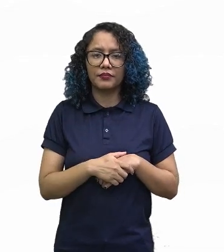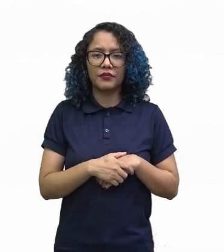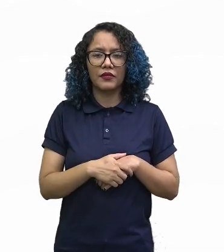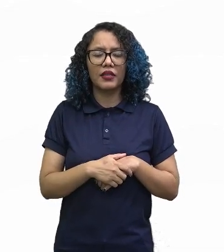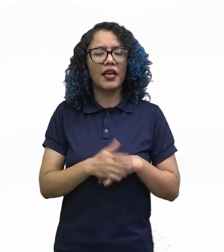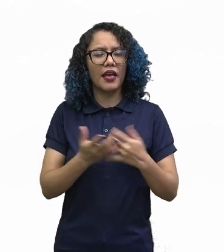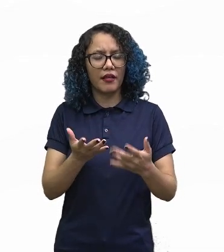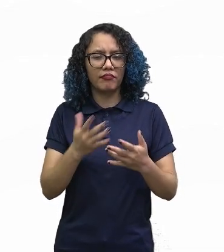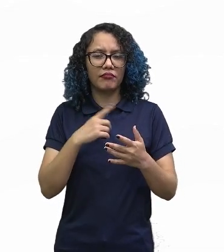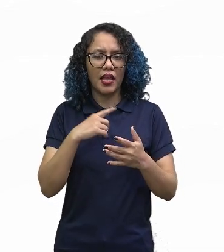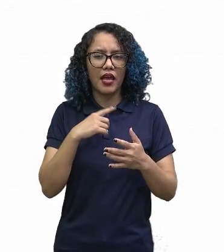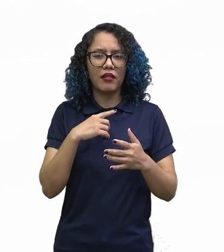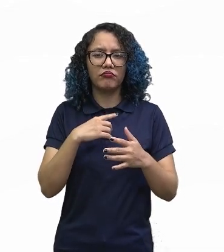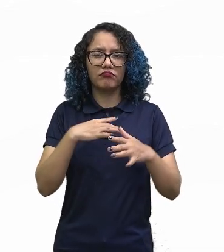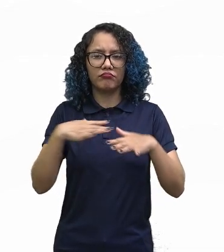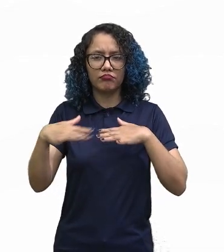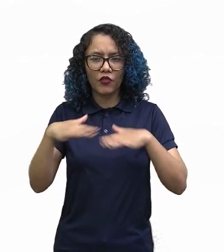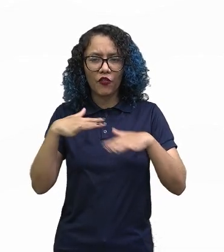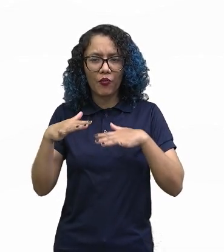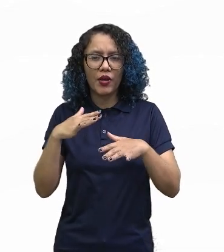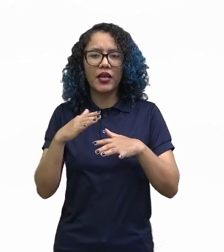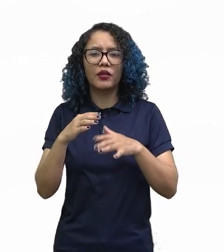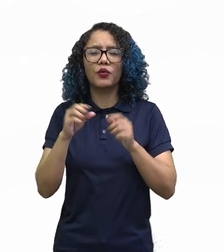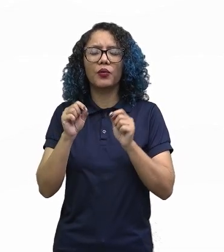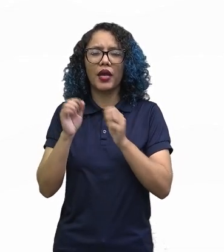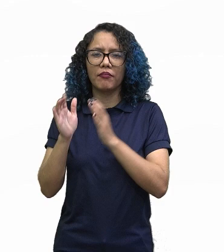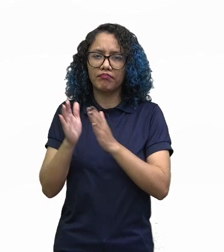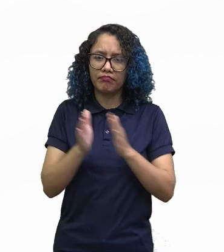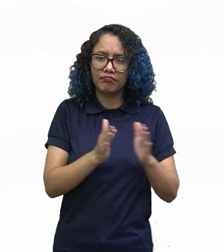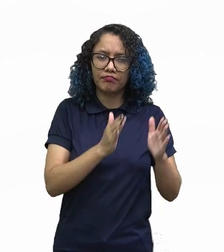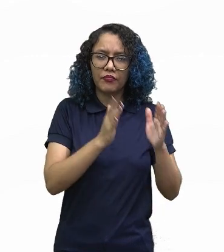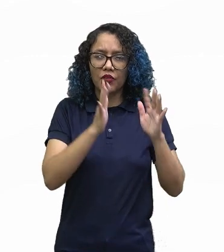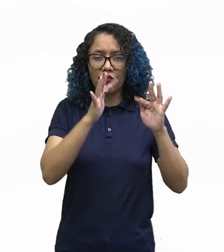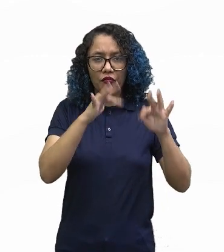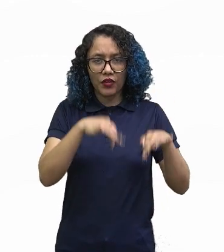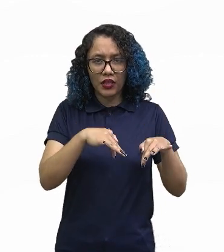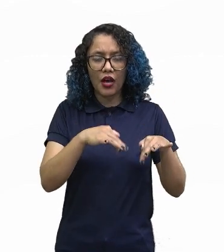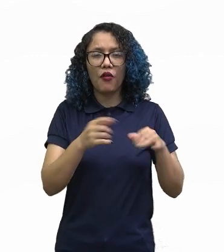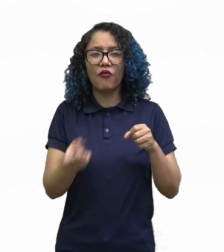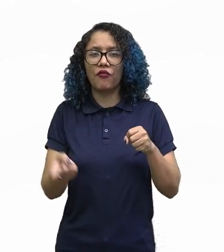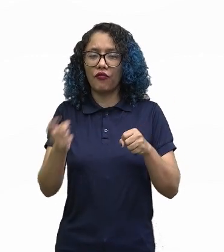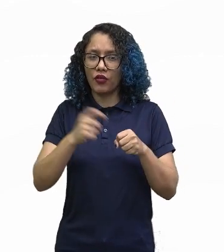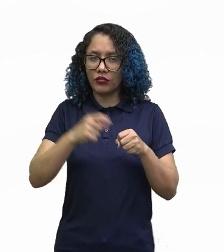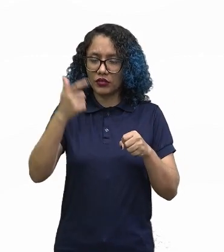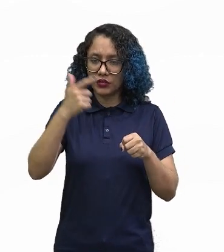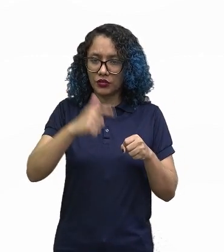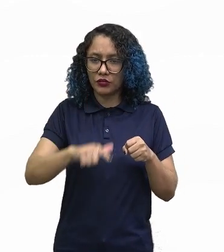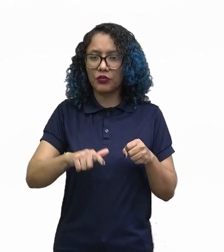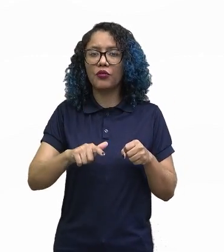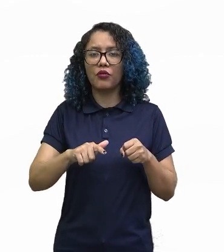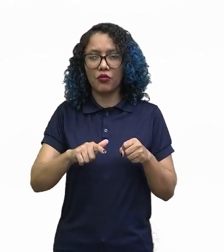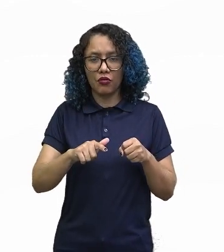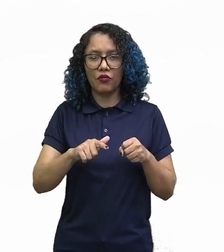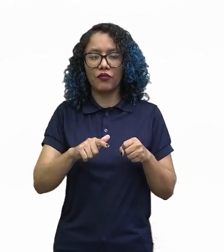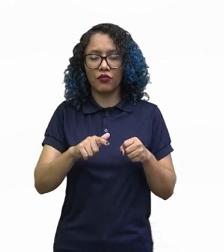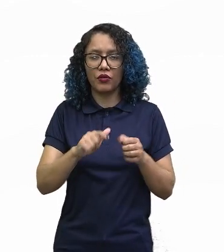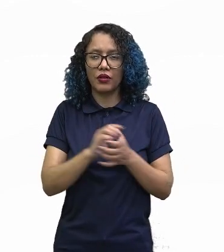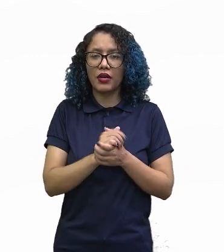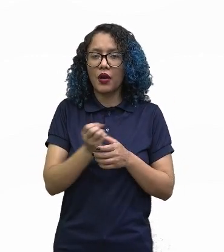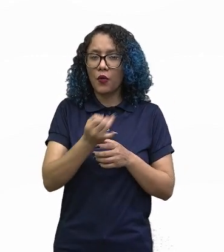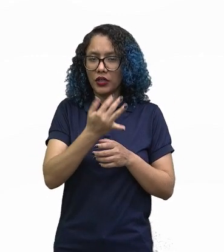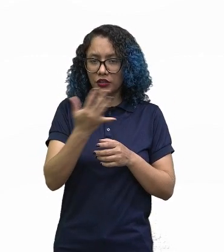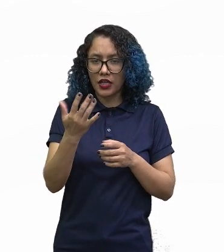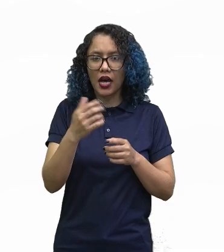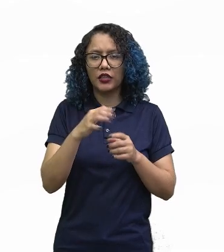trabalho são cíclicas. Isto é, ao final de cada ciclo voltam a apresentar os mesmos valores de